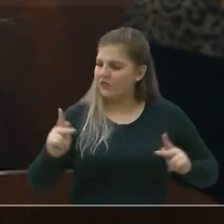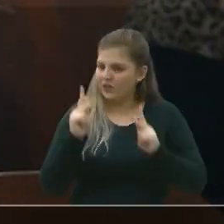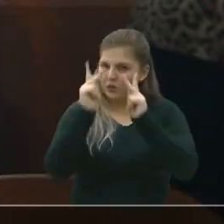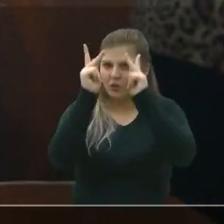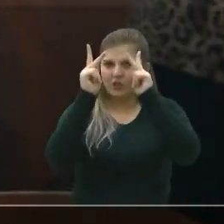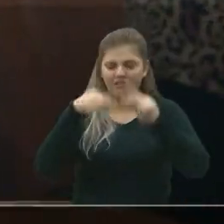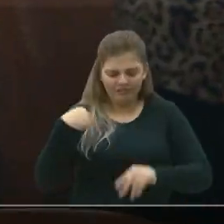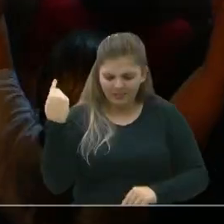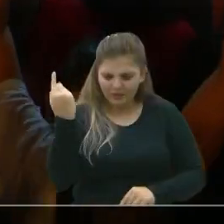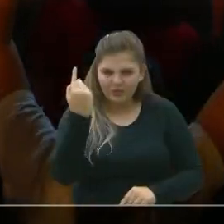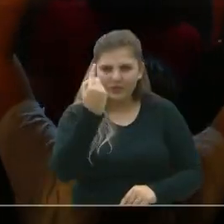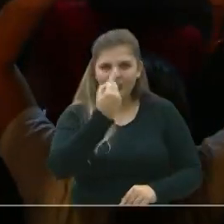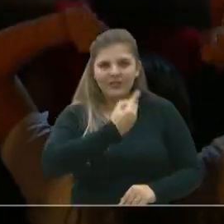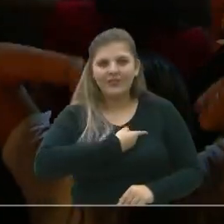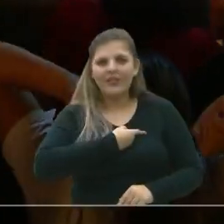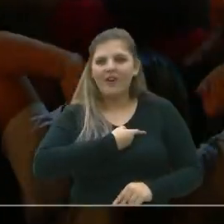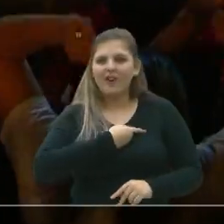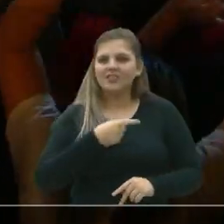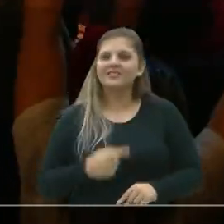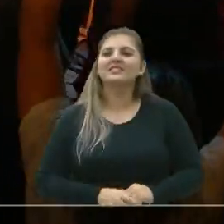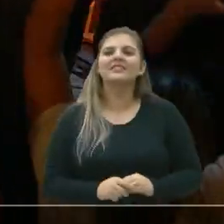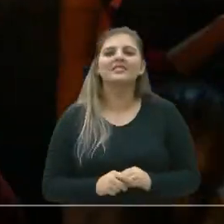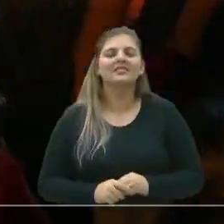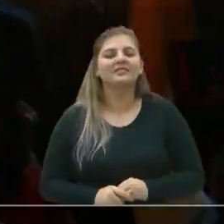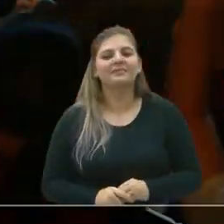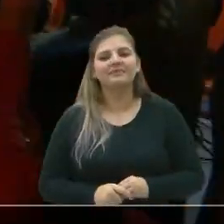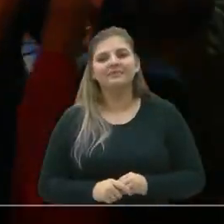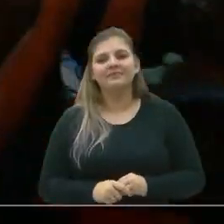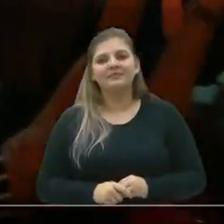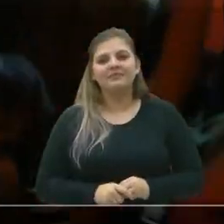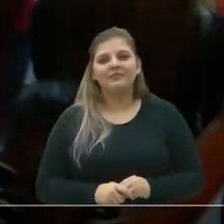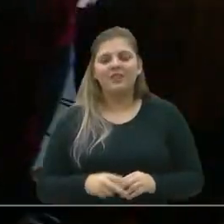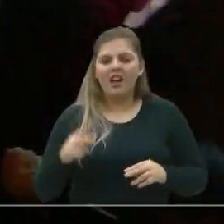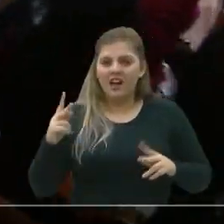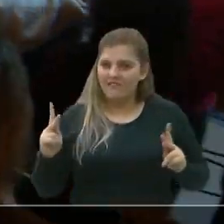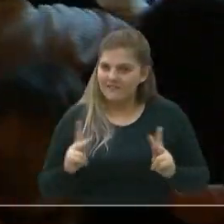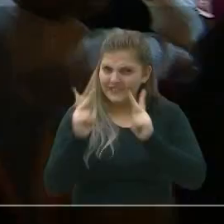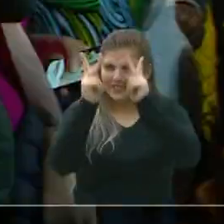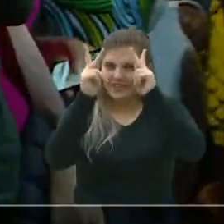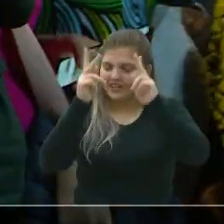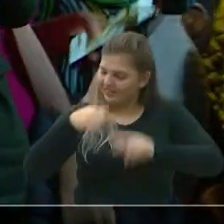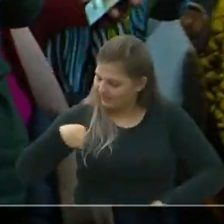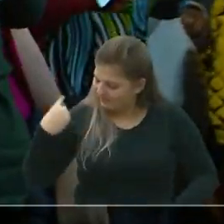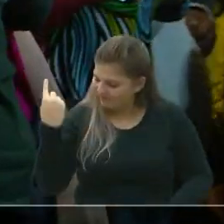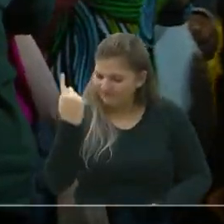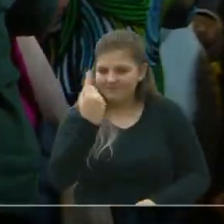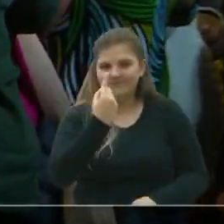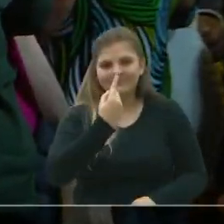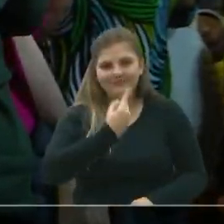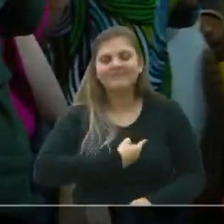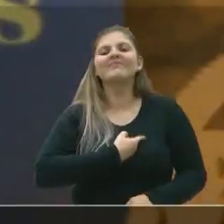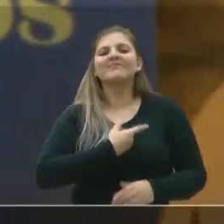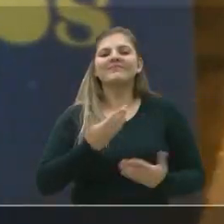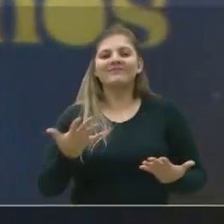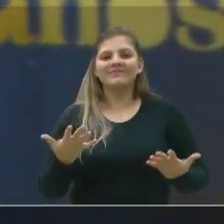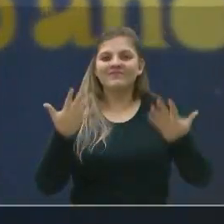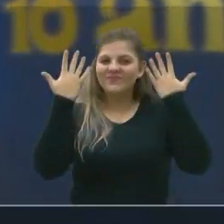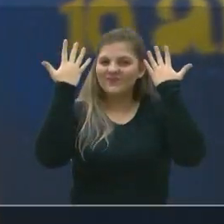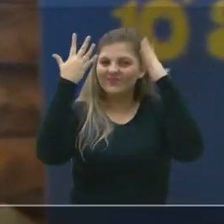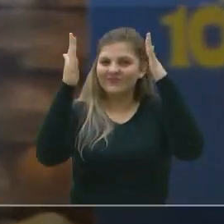Nossa! A vitória é. Nossa! A vitória é. Nossa!